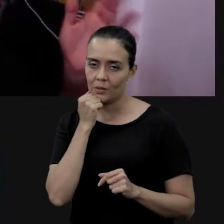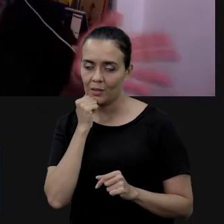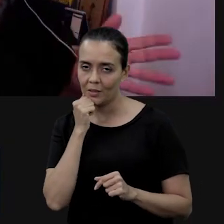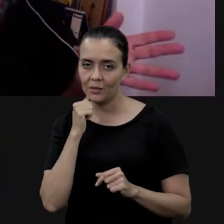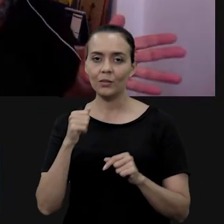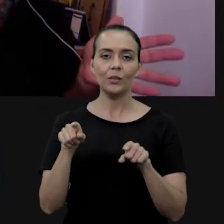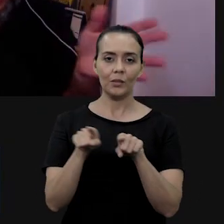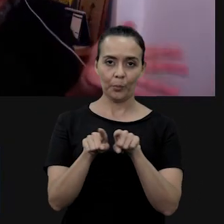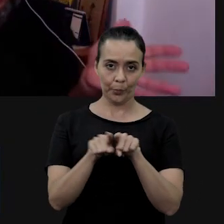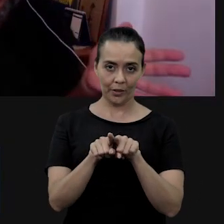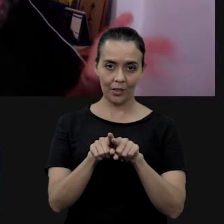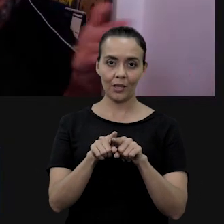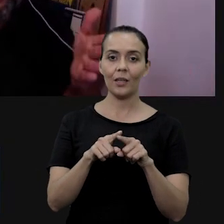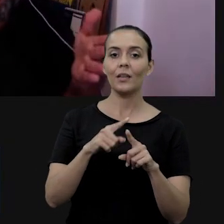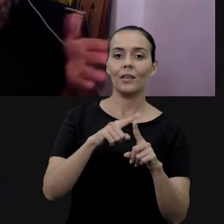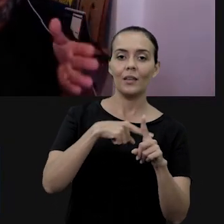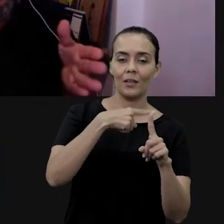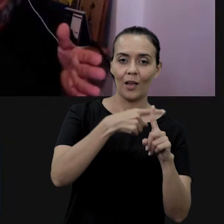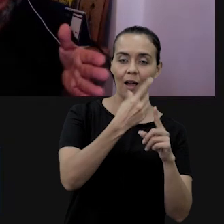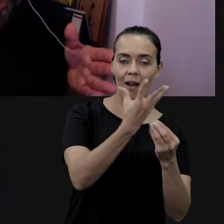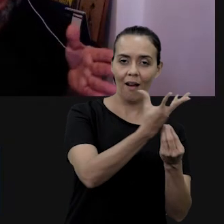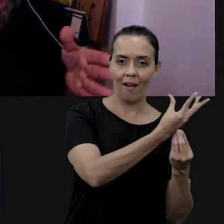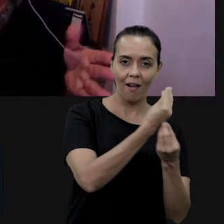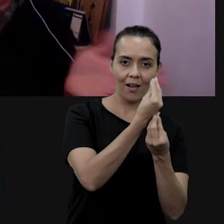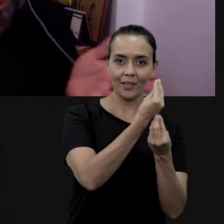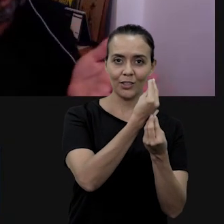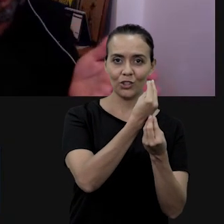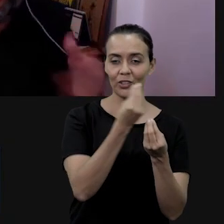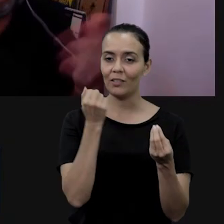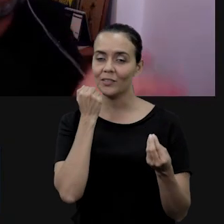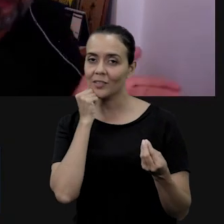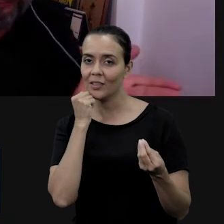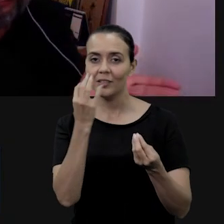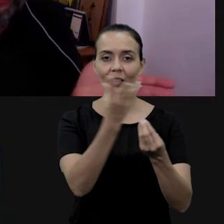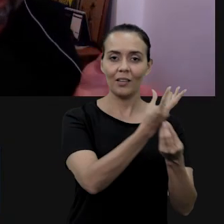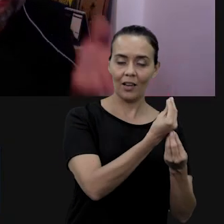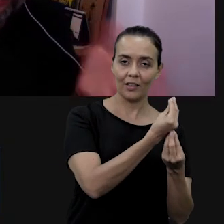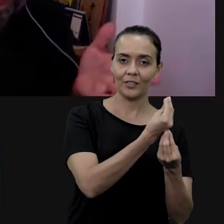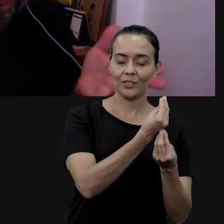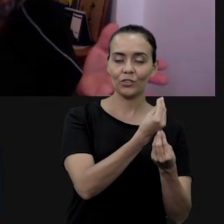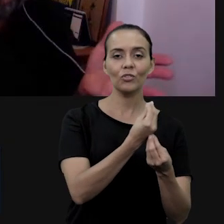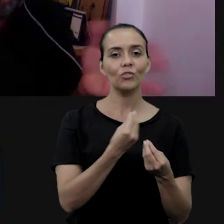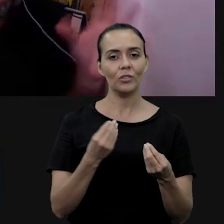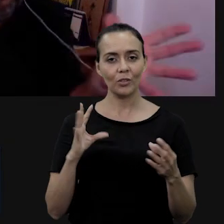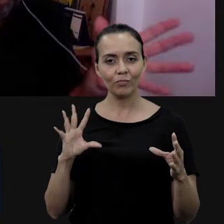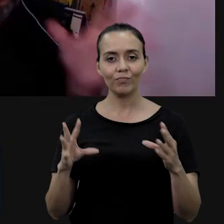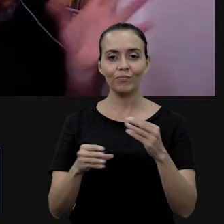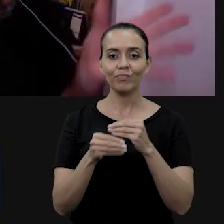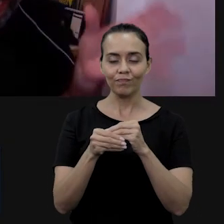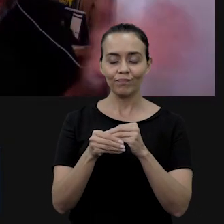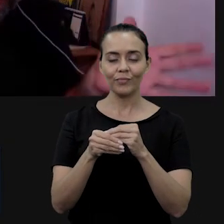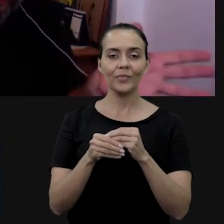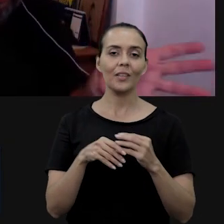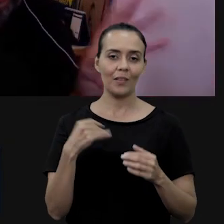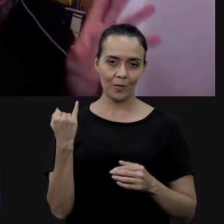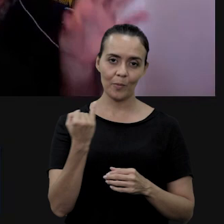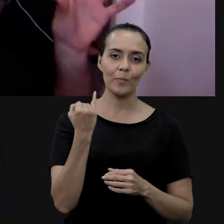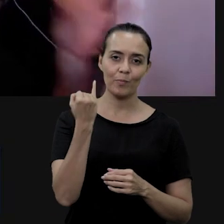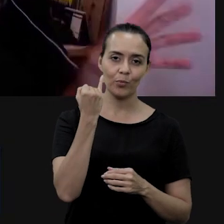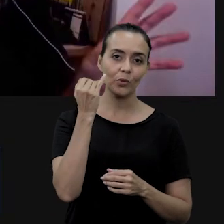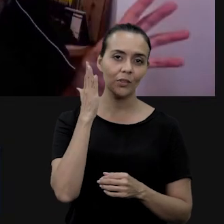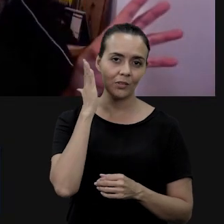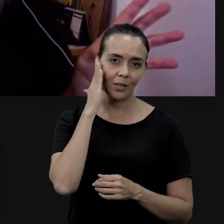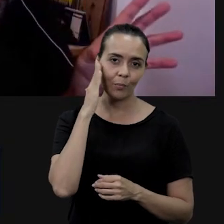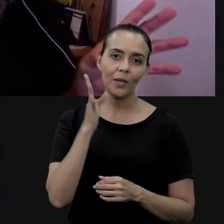50% é ciência e 50% é arte, é criação, na verdade. É uma arte, talvez isso, é uma arte feita